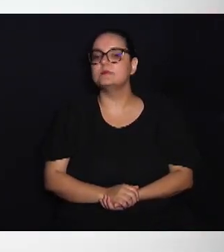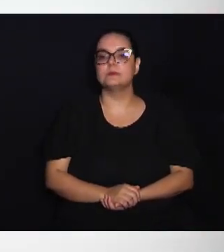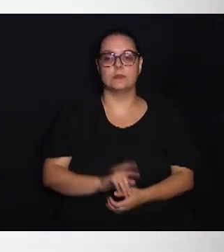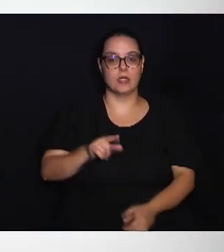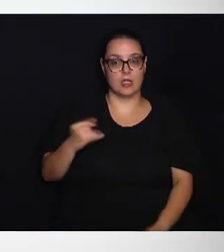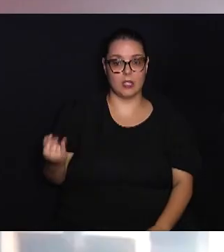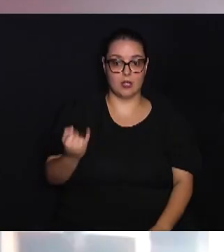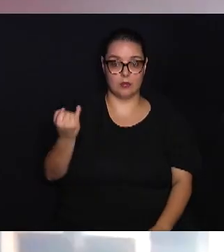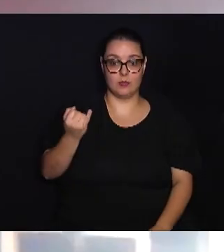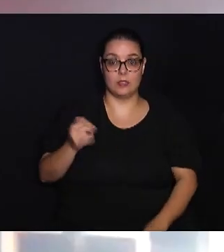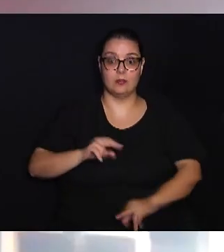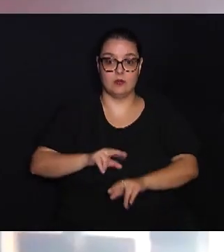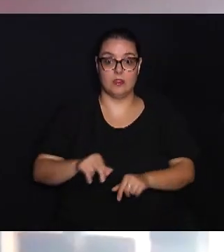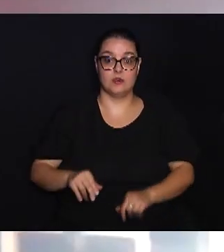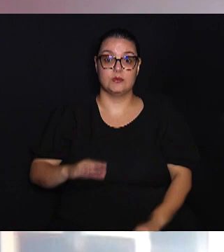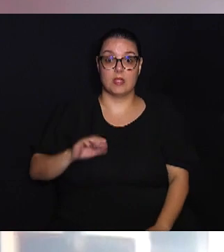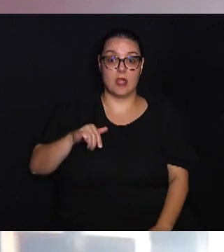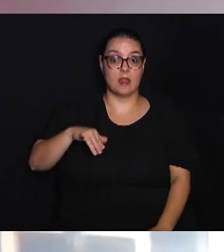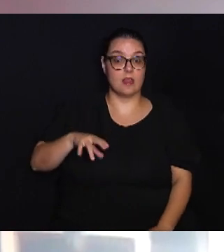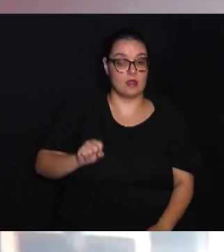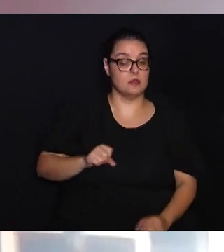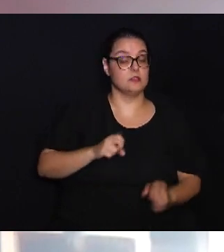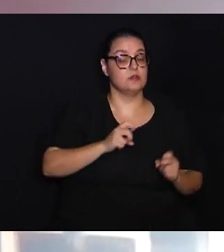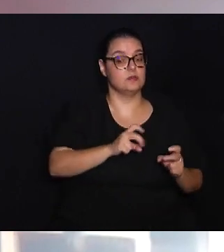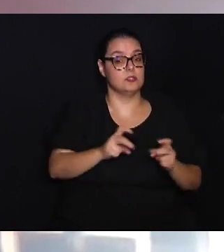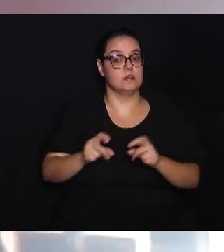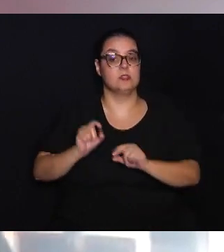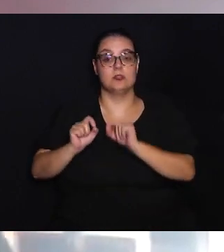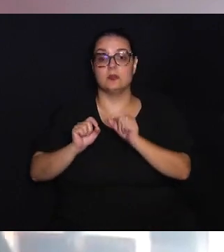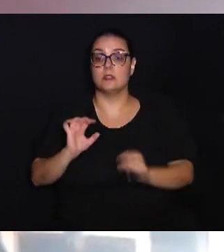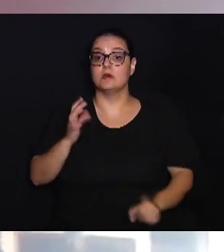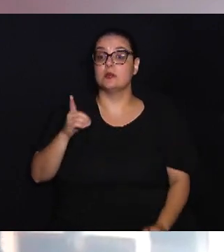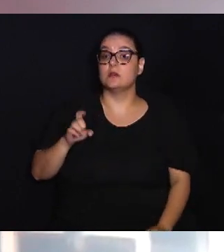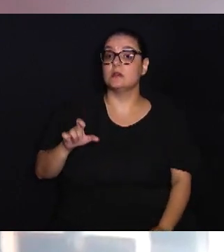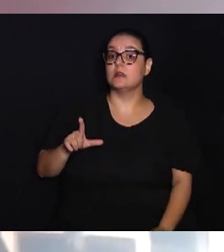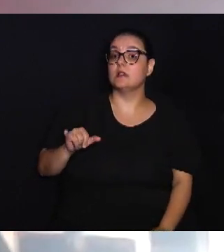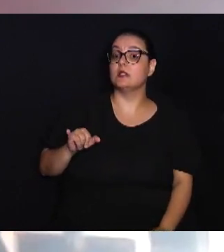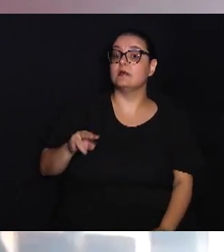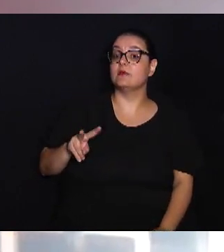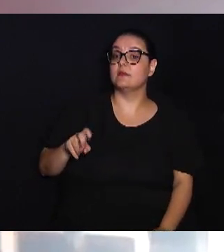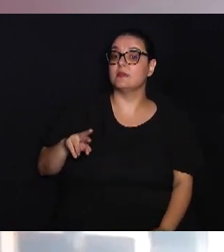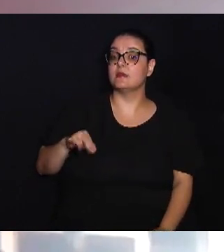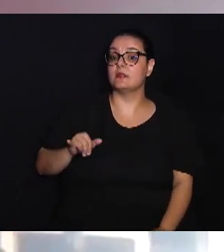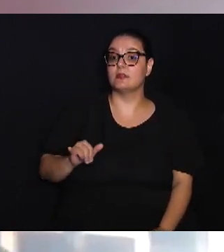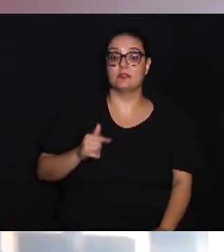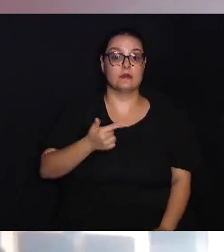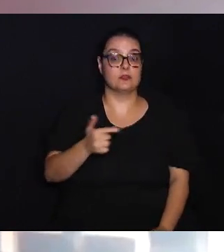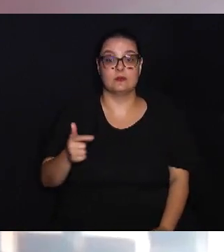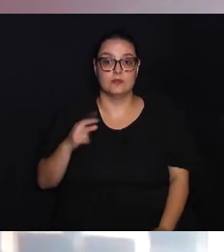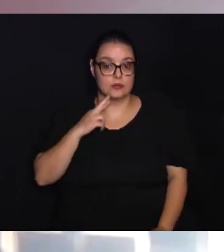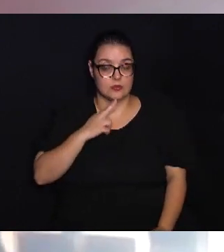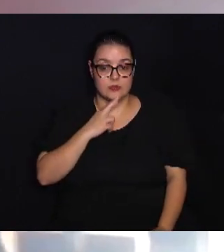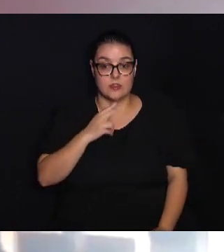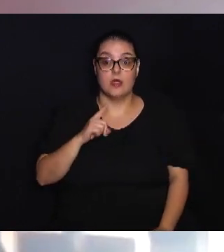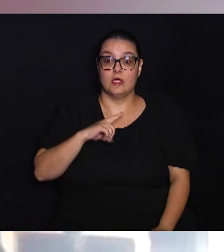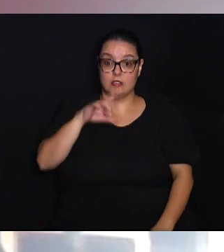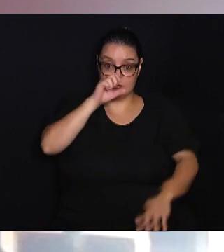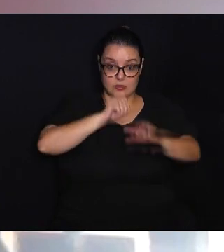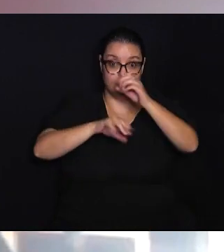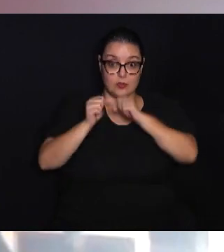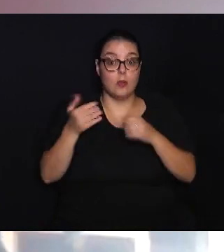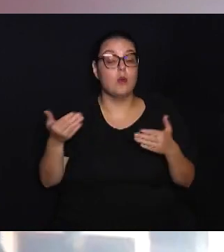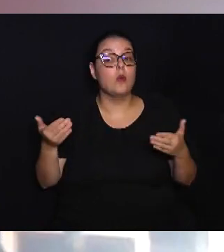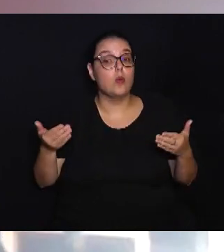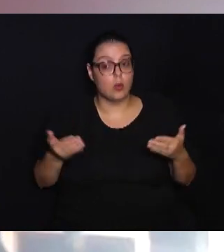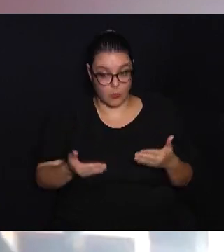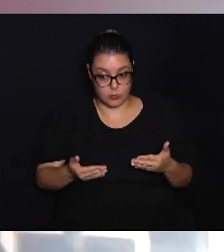unidades é importante ter vários canais de venda E aí é o que aconteceu com o delivery que muitos restaurantes não tinham o canal delivery e que aí